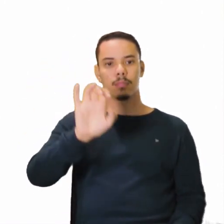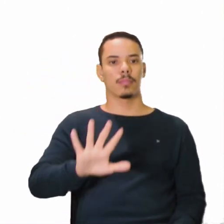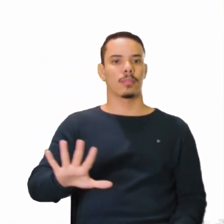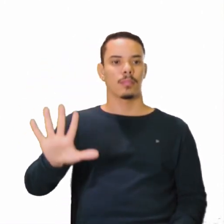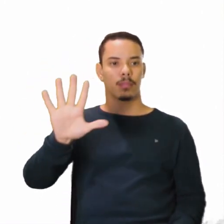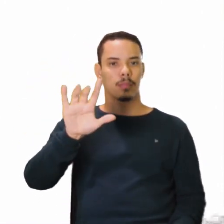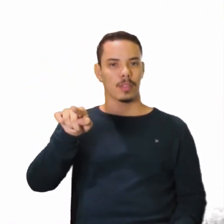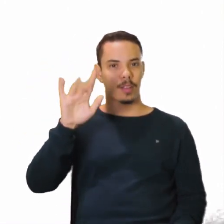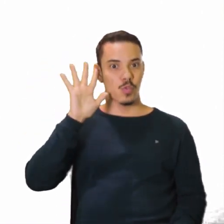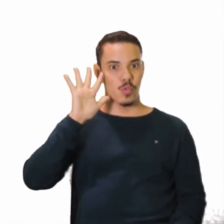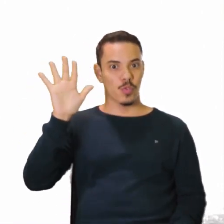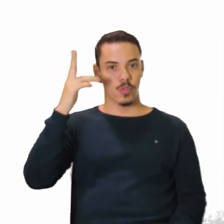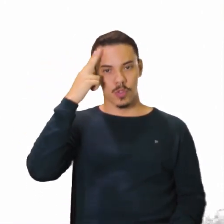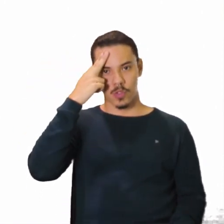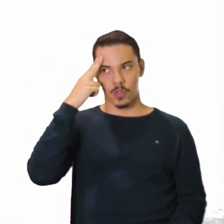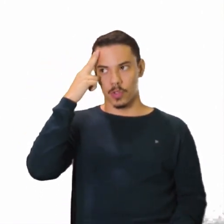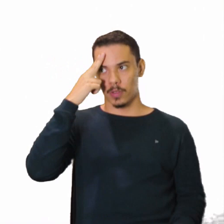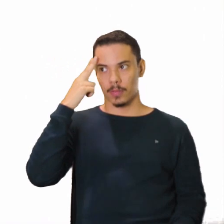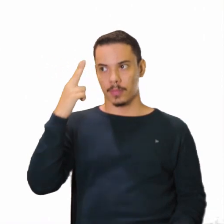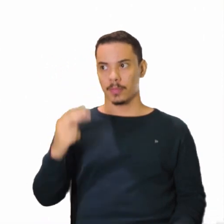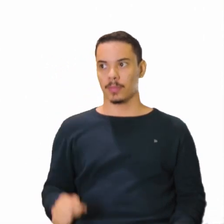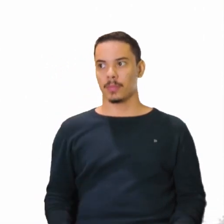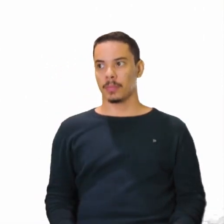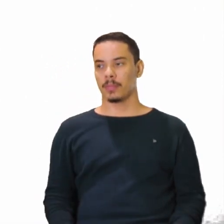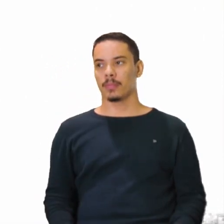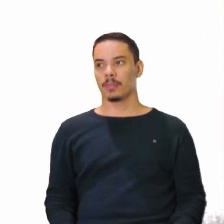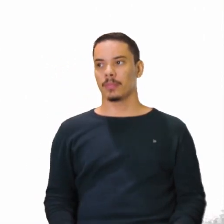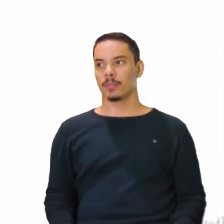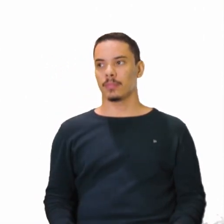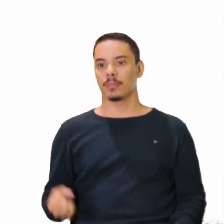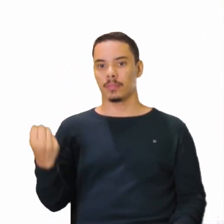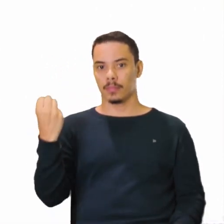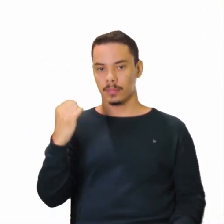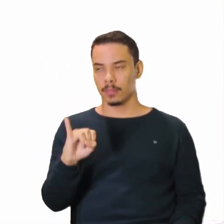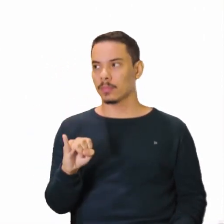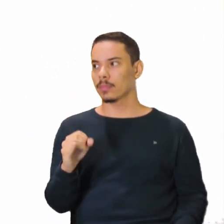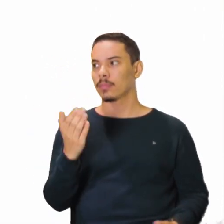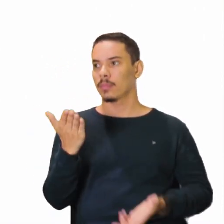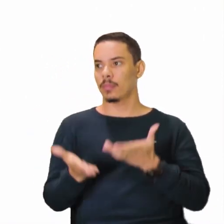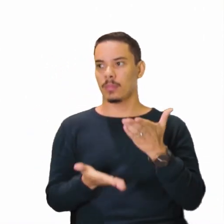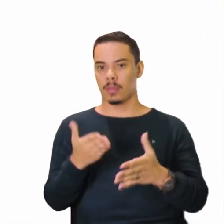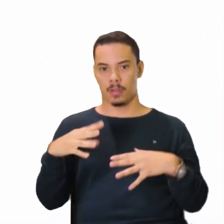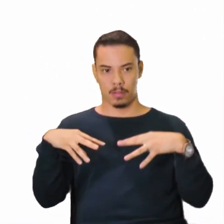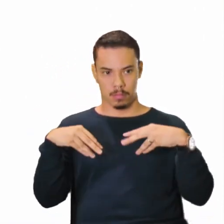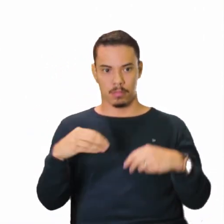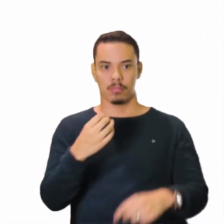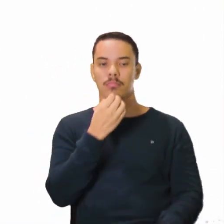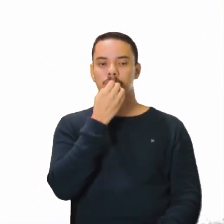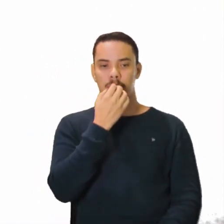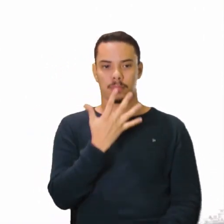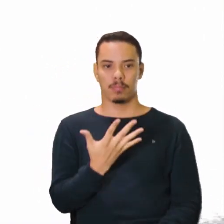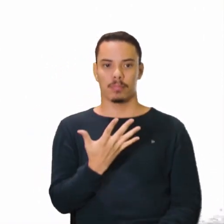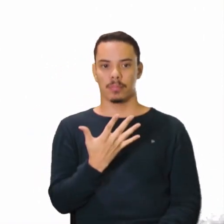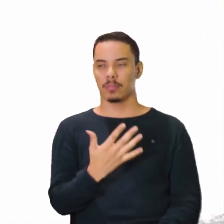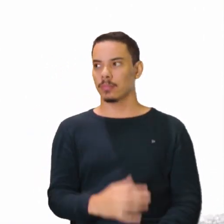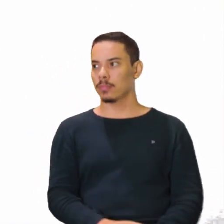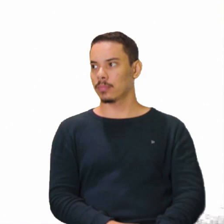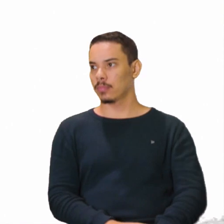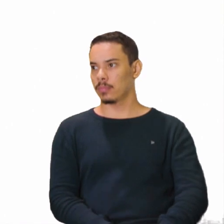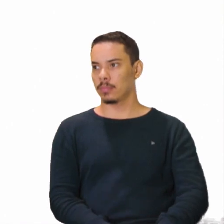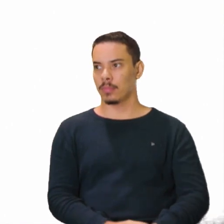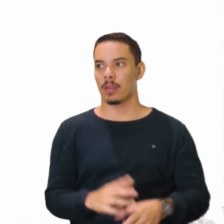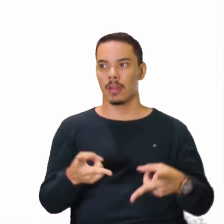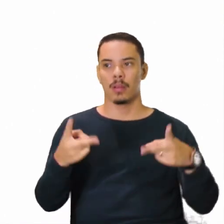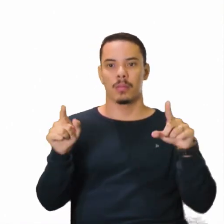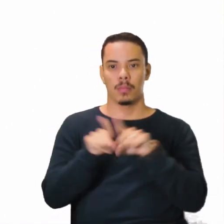um sonho, sabia? Olha só, se cultivadas, essas terras darão bons frutos. Percebam